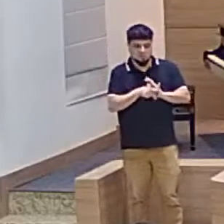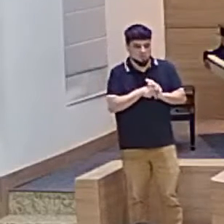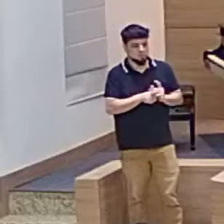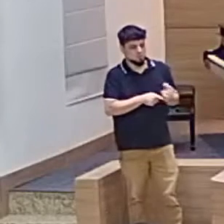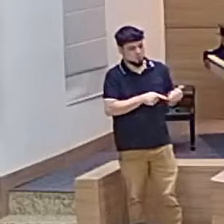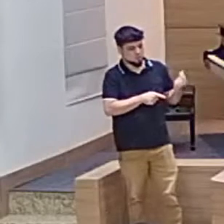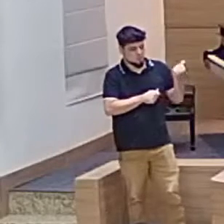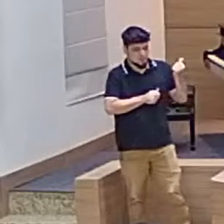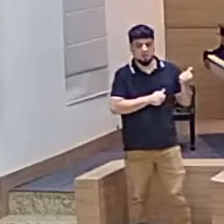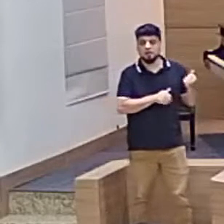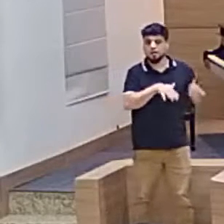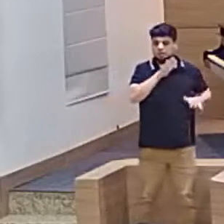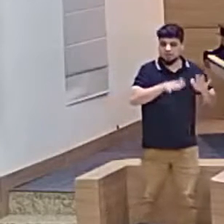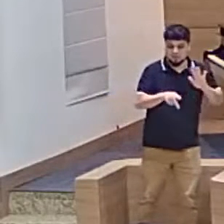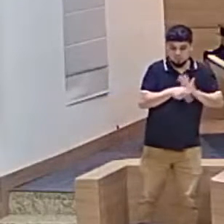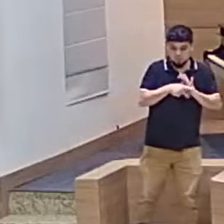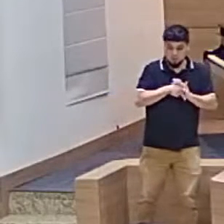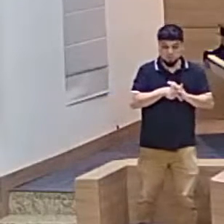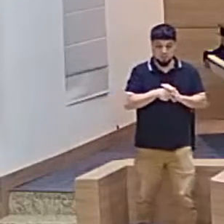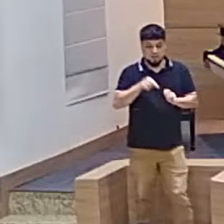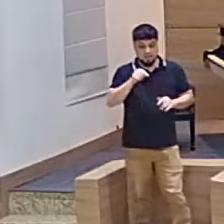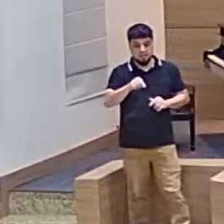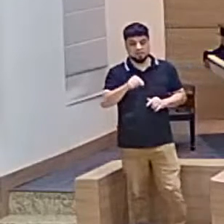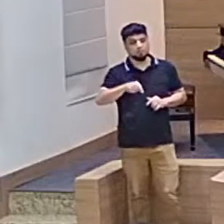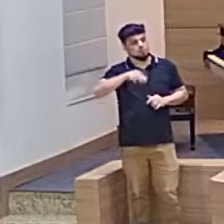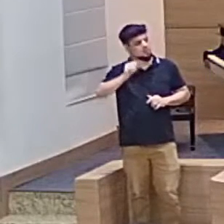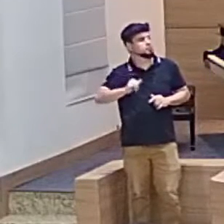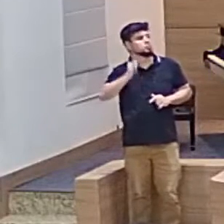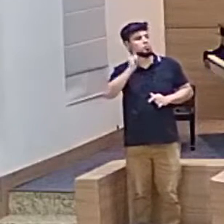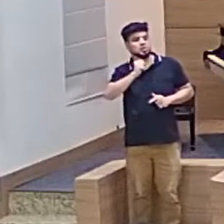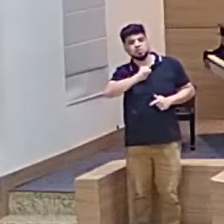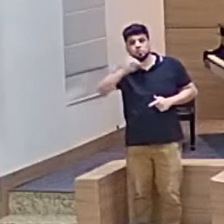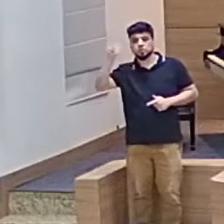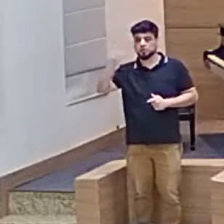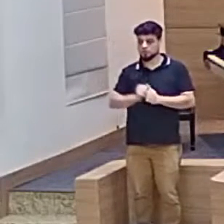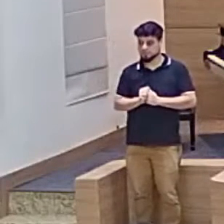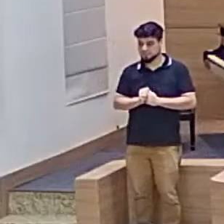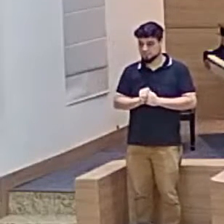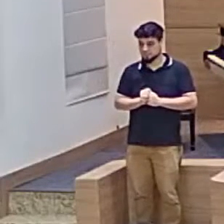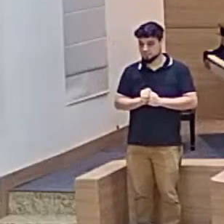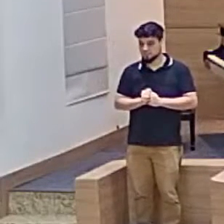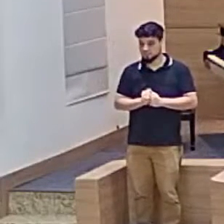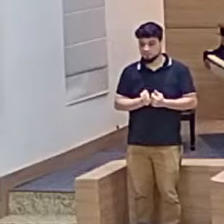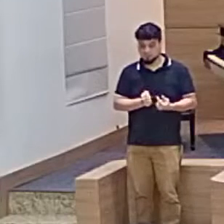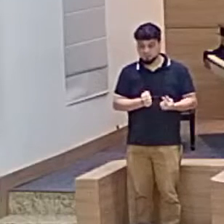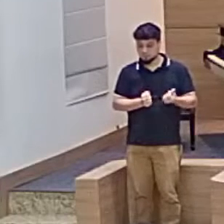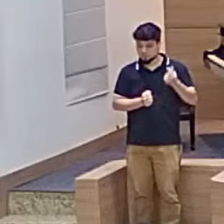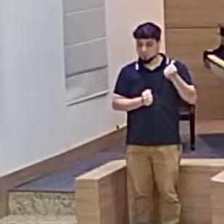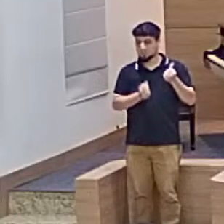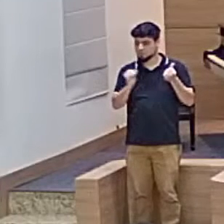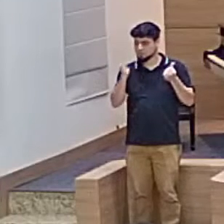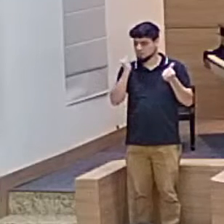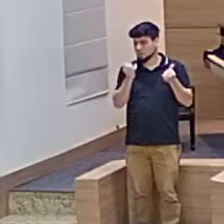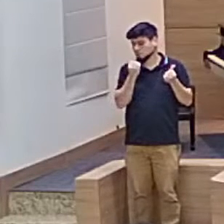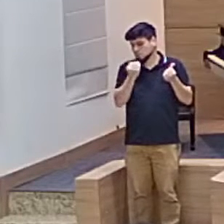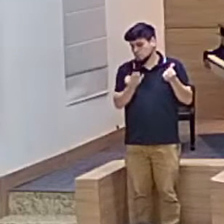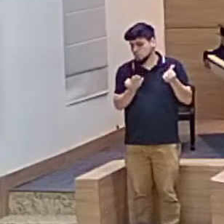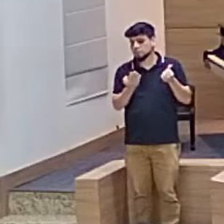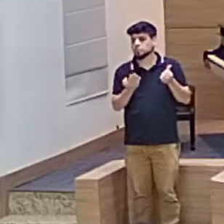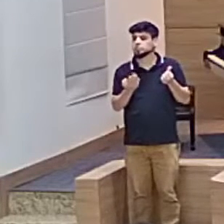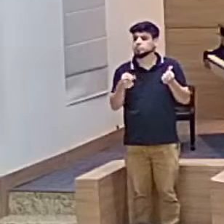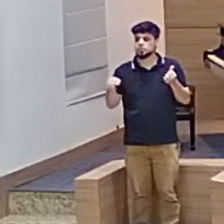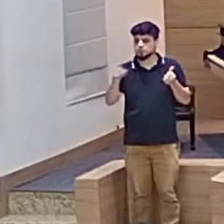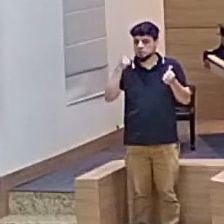famílias que dão Total valor e importância para aquilo que monetário e Amém Que bom que você dê uma boa